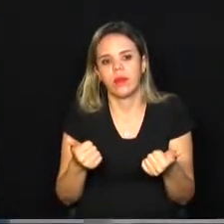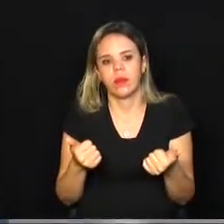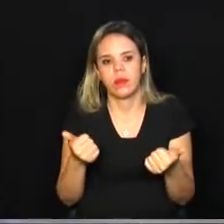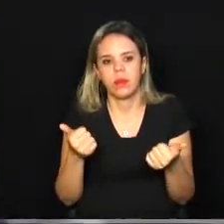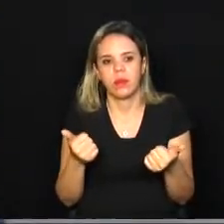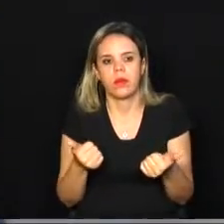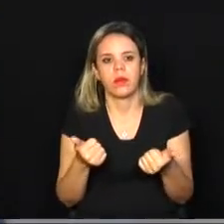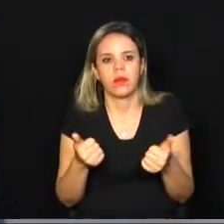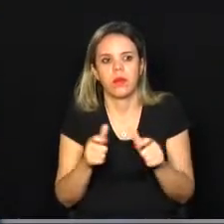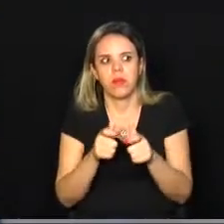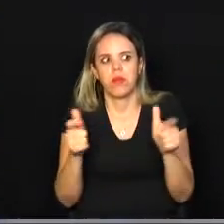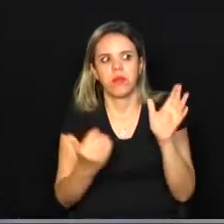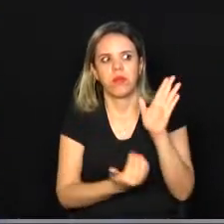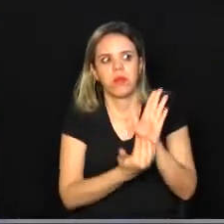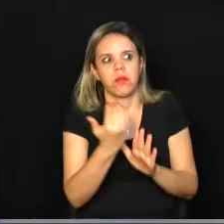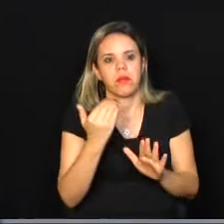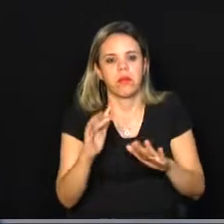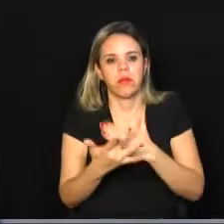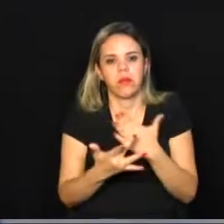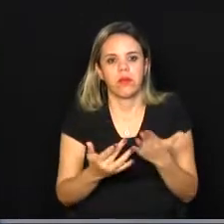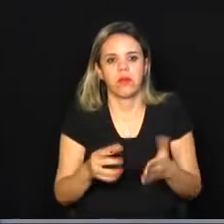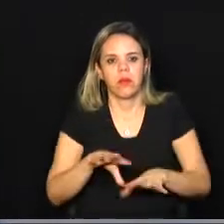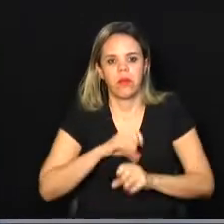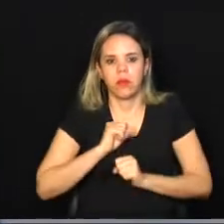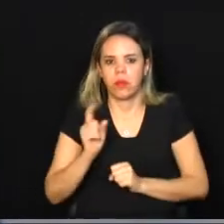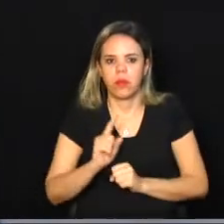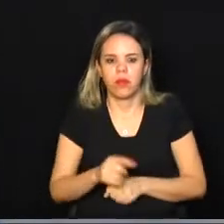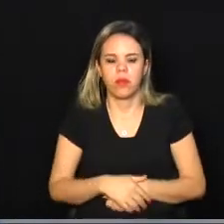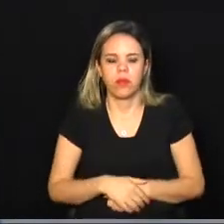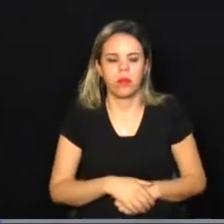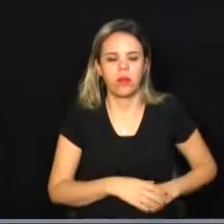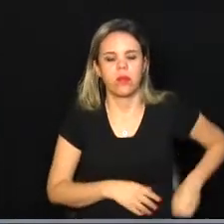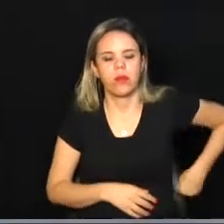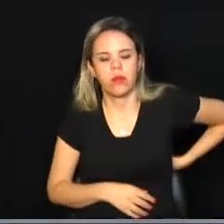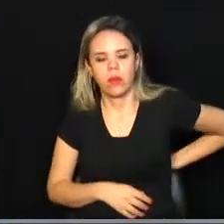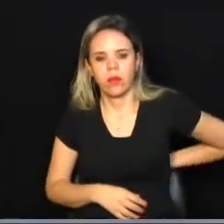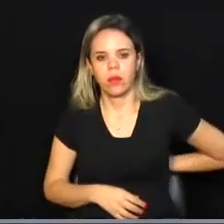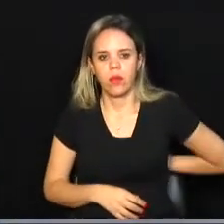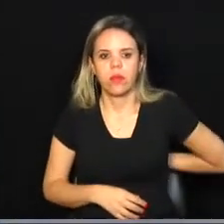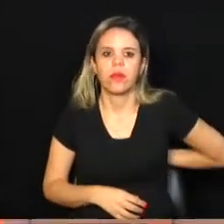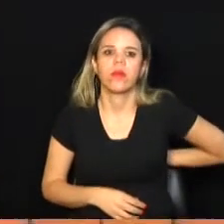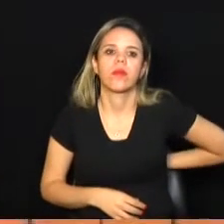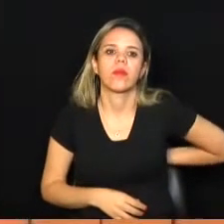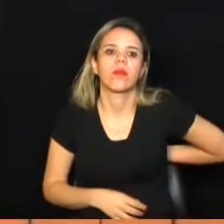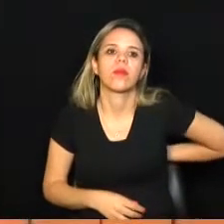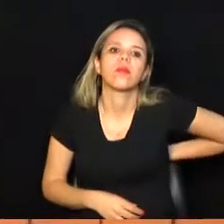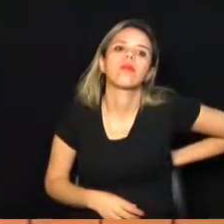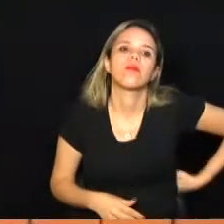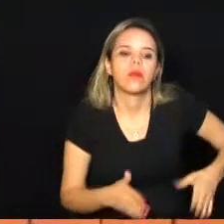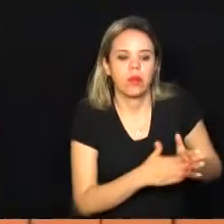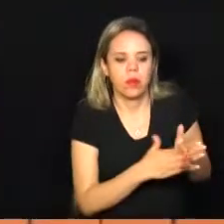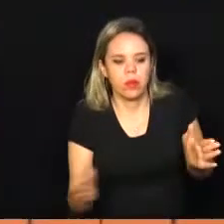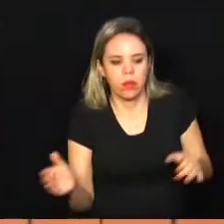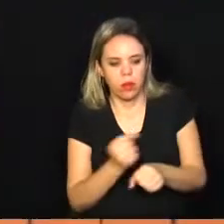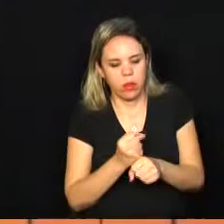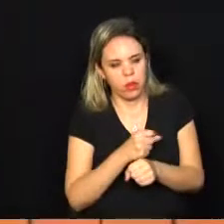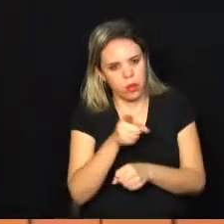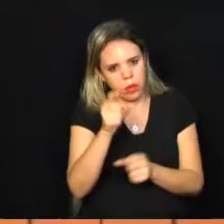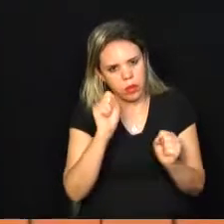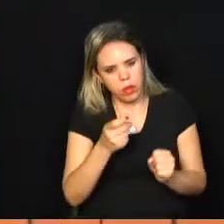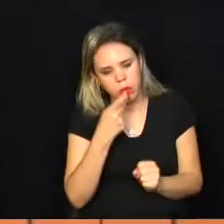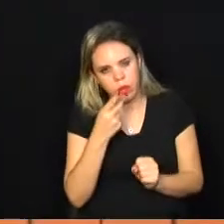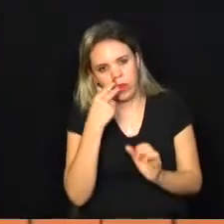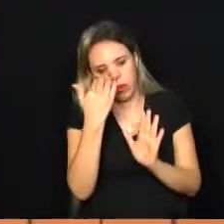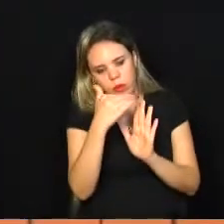positivismo em excesso das redes sociais contaminá-los. Larissa, ao longo destes anos, eu não sei se você pode citar